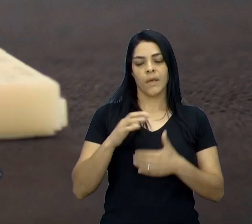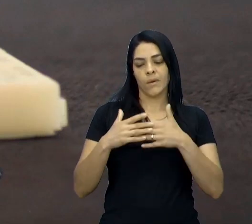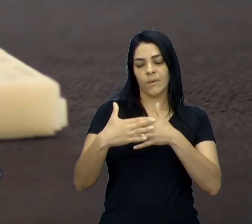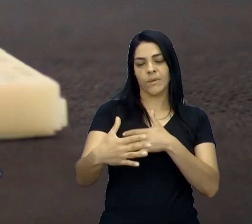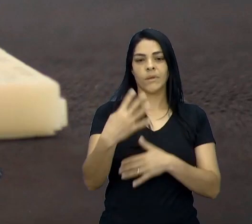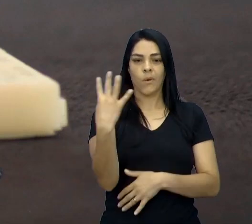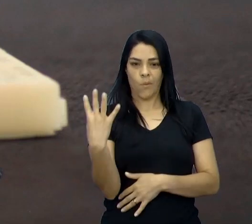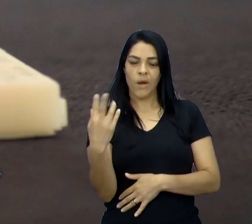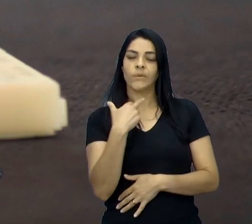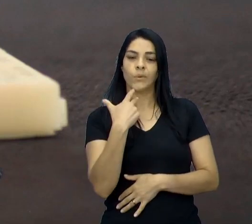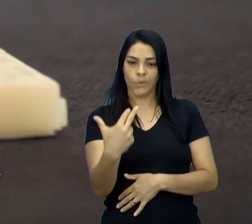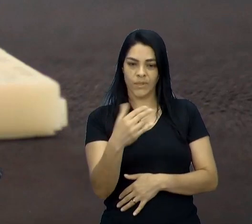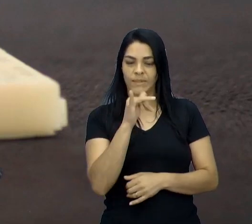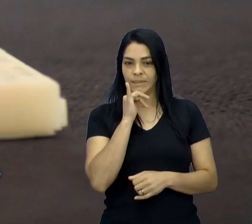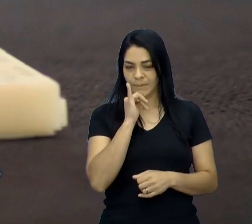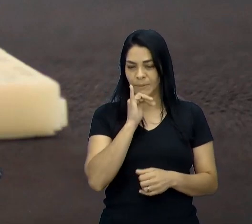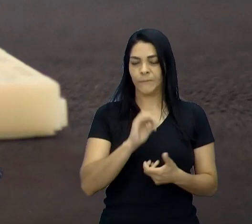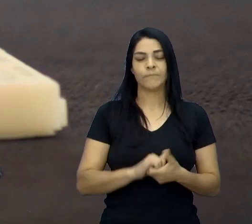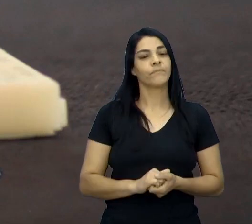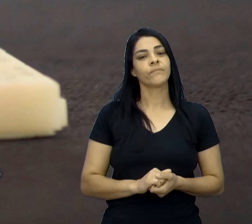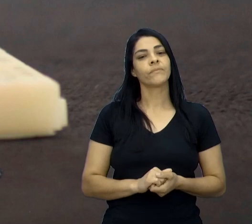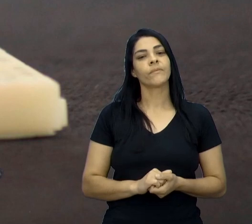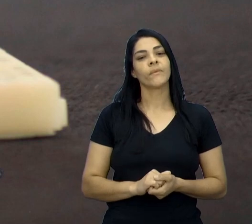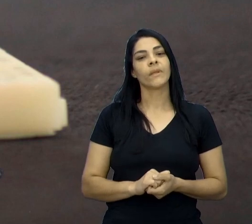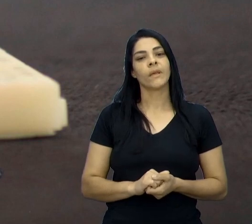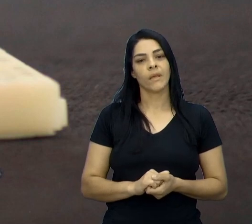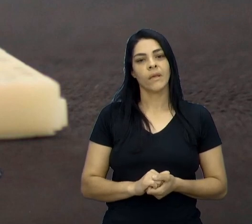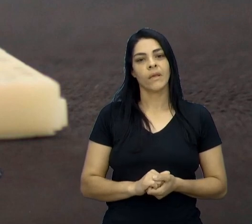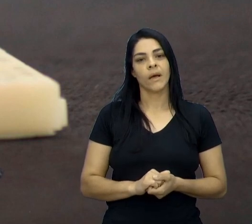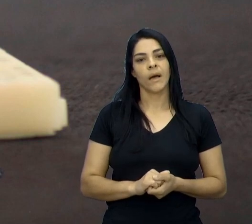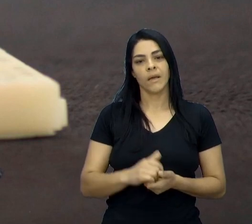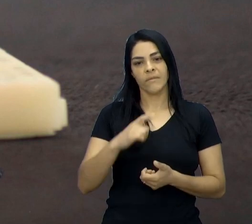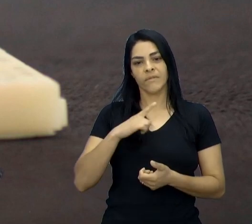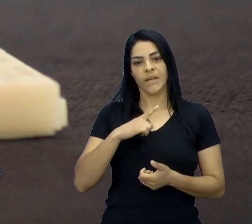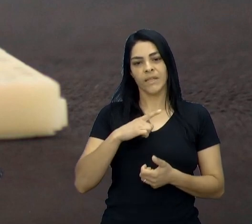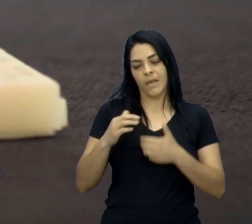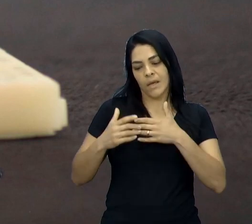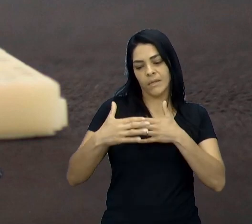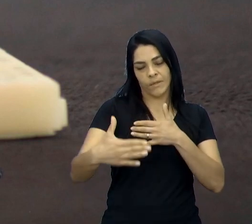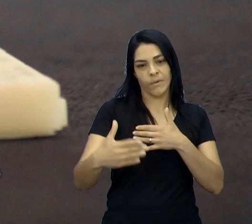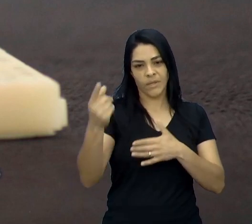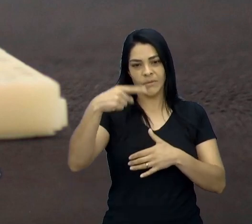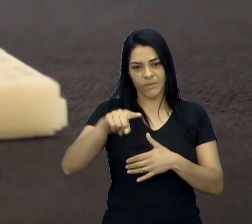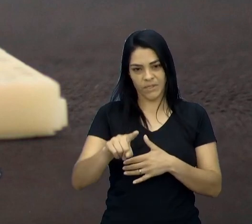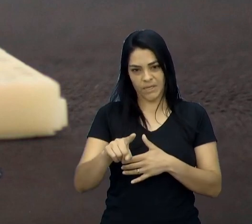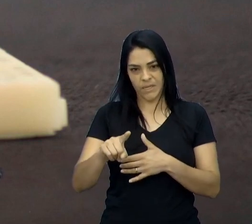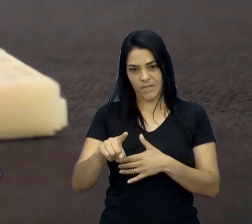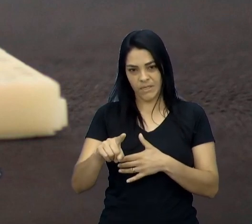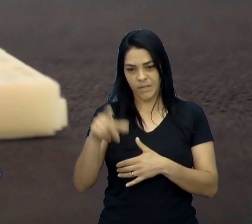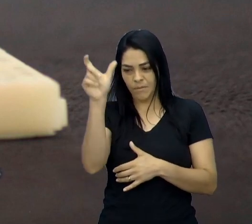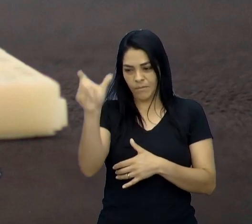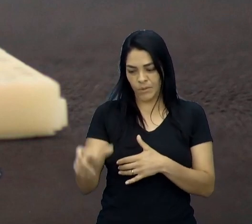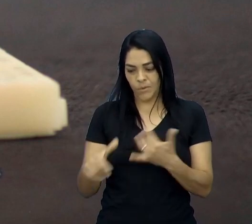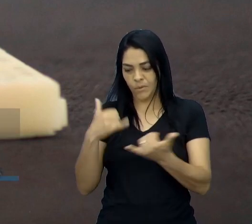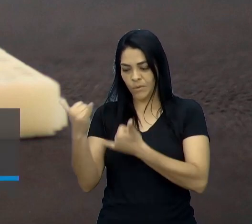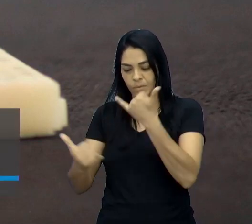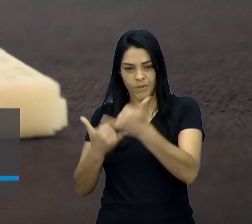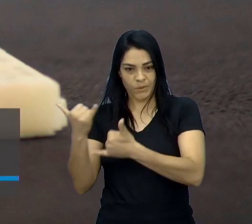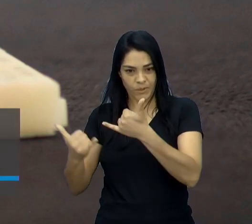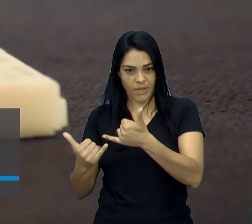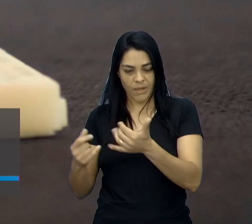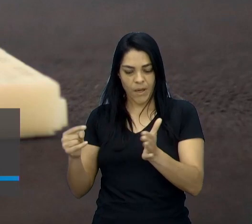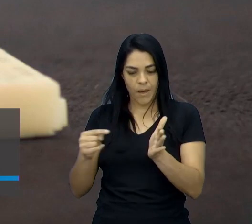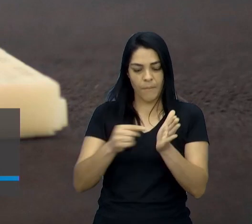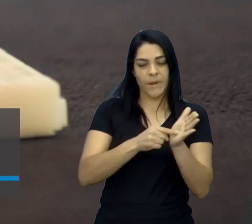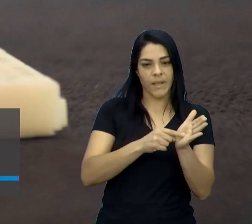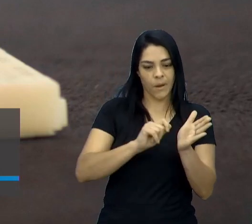de 4 cores. Então, ela vai dar para você essa sequência. E você, jogador, vai apertar os botões. Então, pode